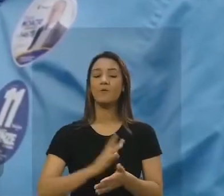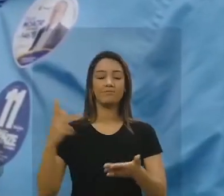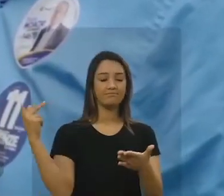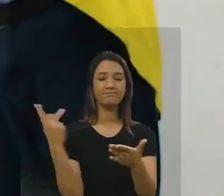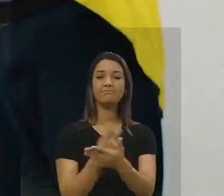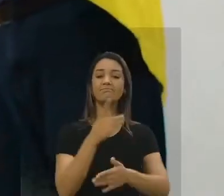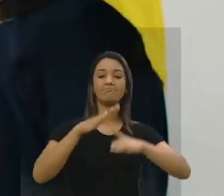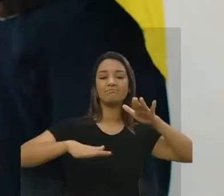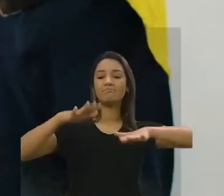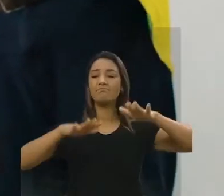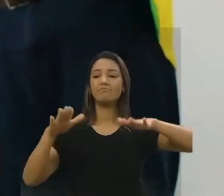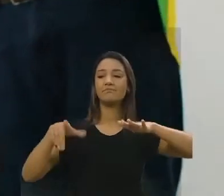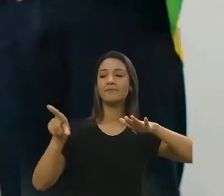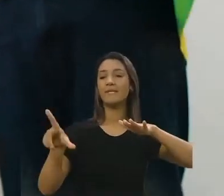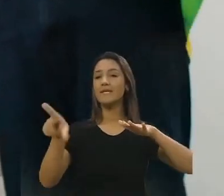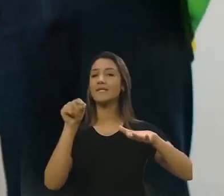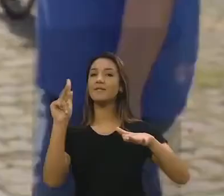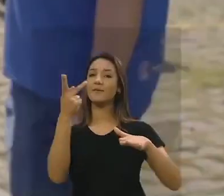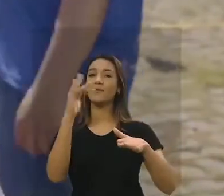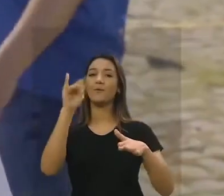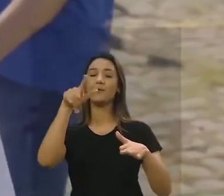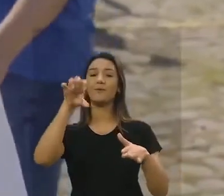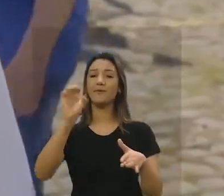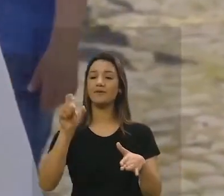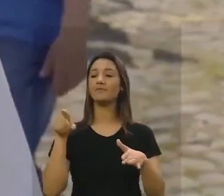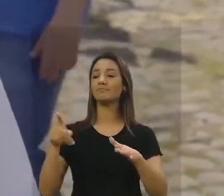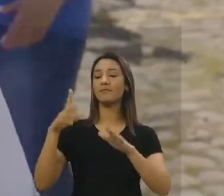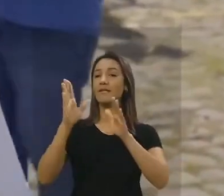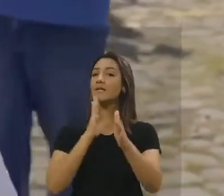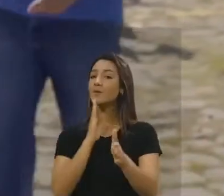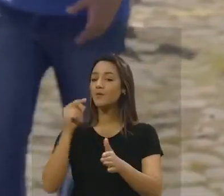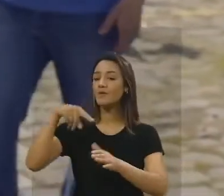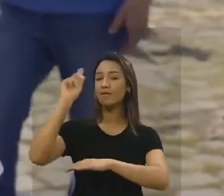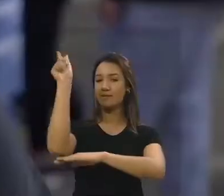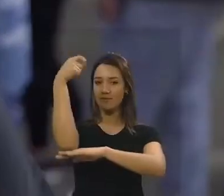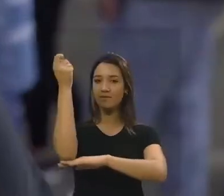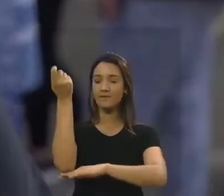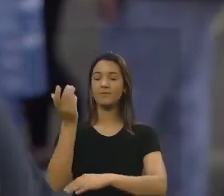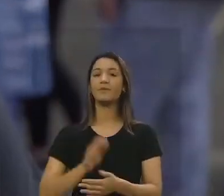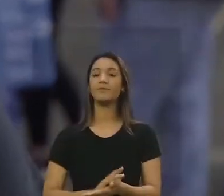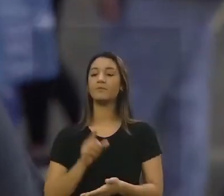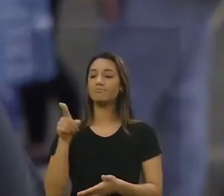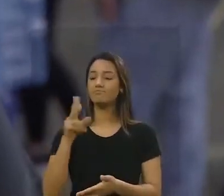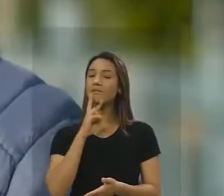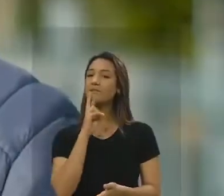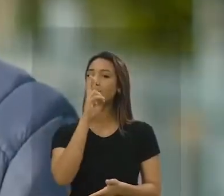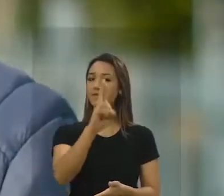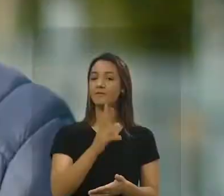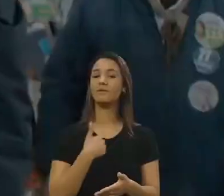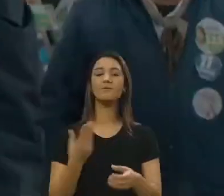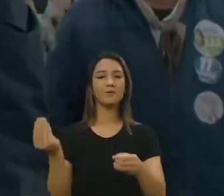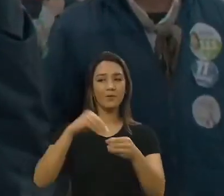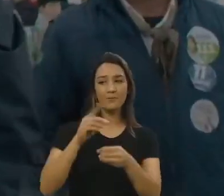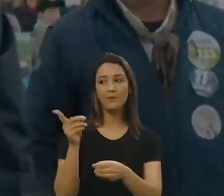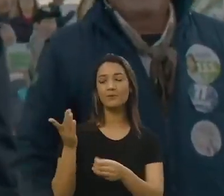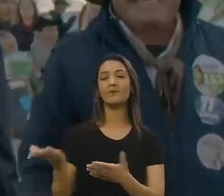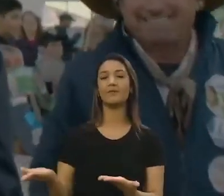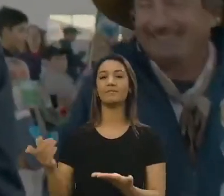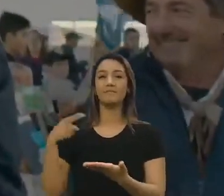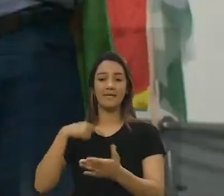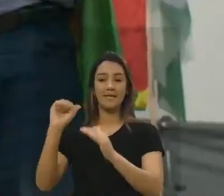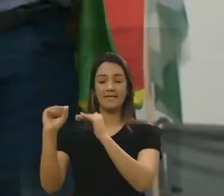engane, quem compara, escolhe Raiz. É um cara que conhece o nosso estado. Raiz é a solução. Eu voto Raiz. Ele